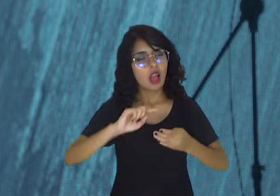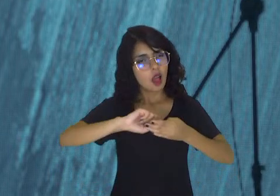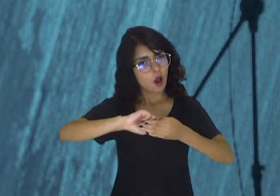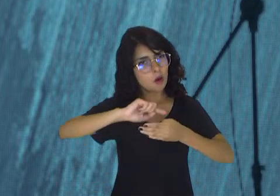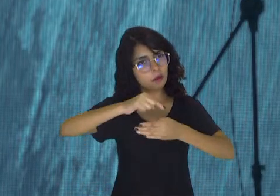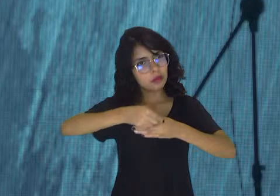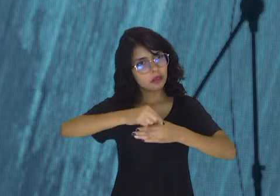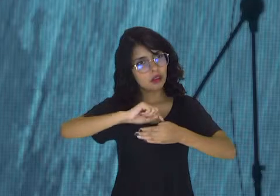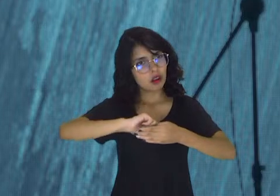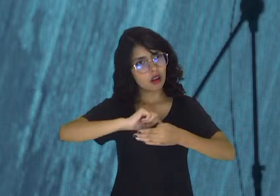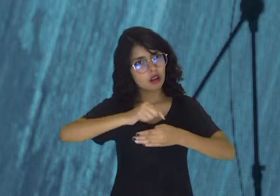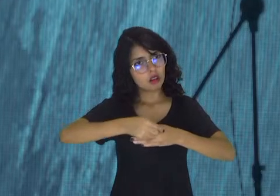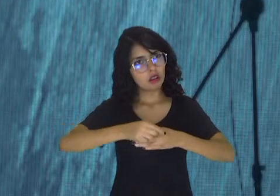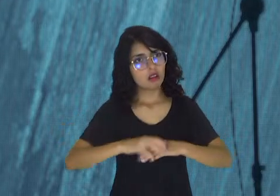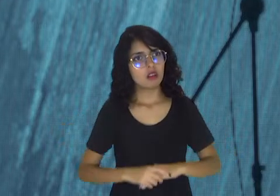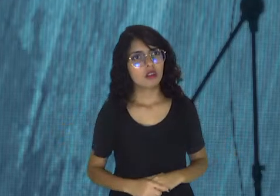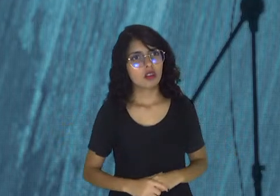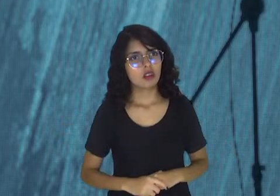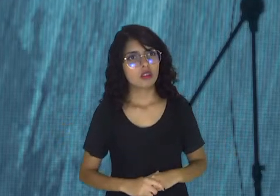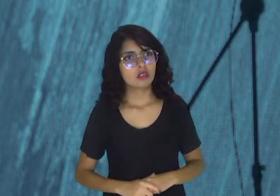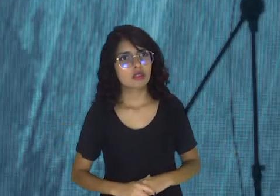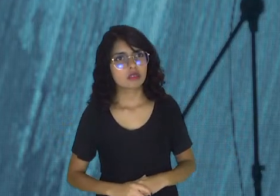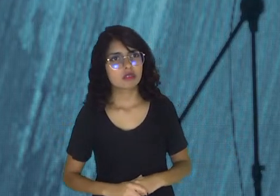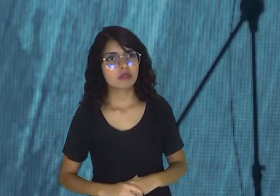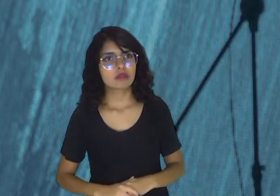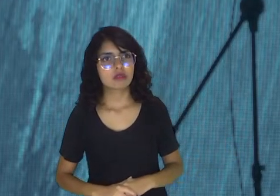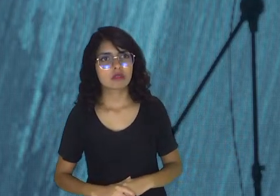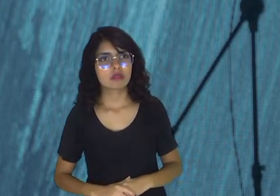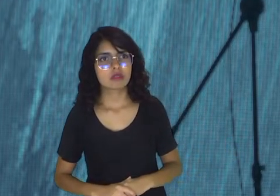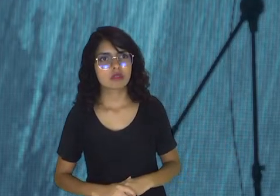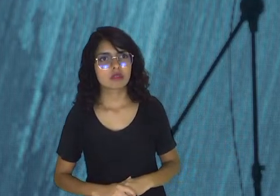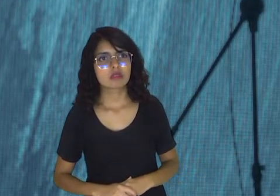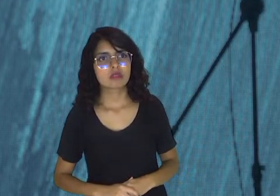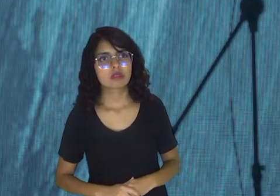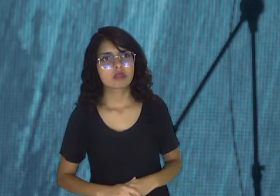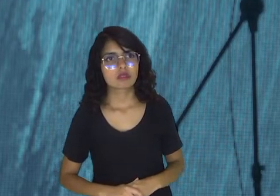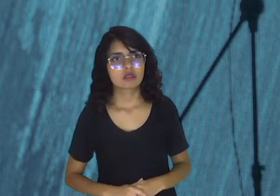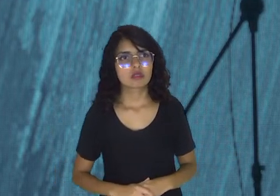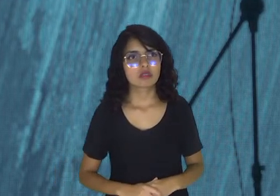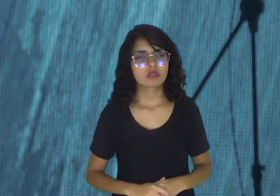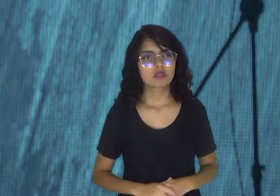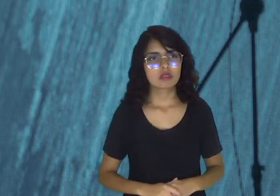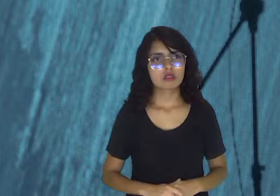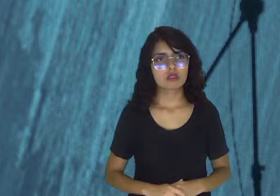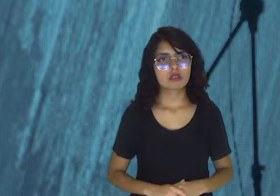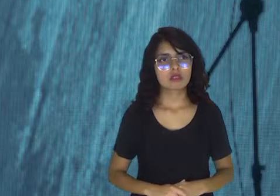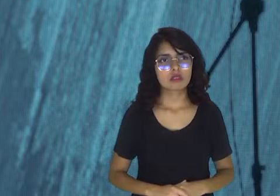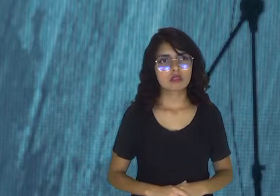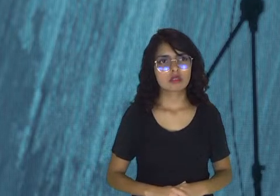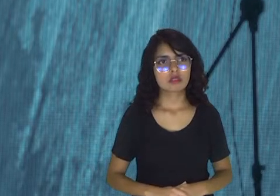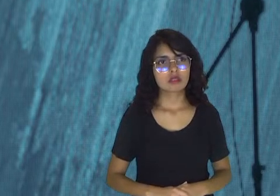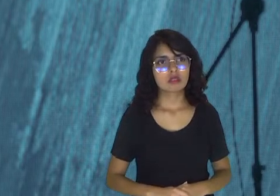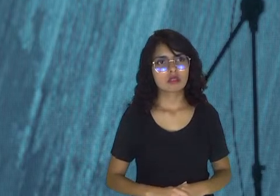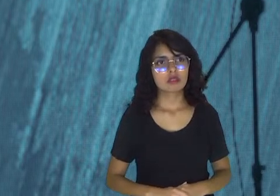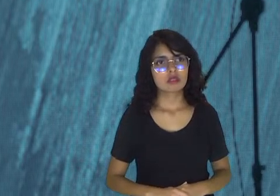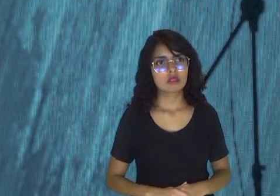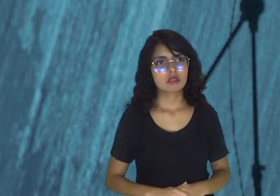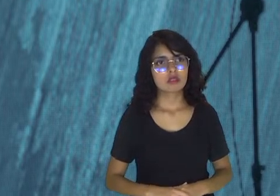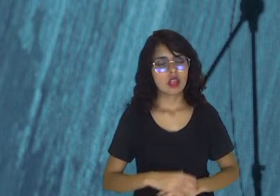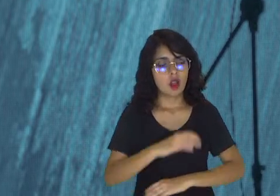não são afetadas pelo calor. Não é que não tem calor. Tem calor. Mas não